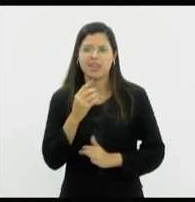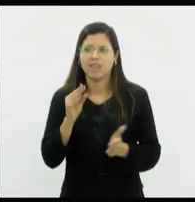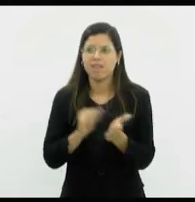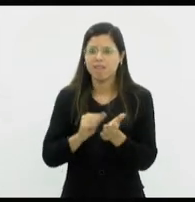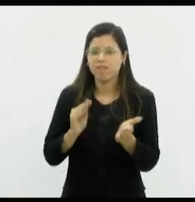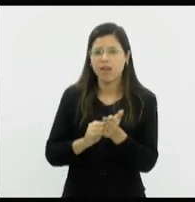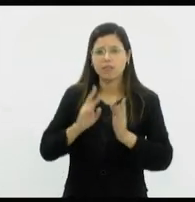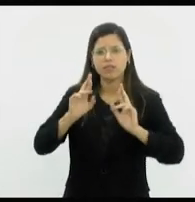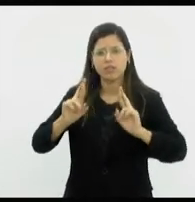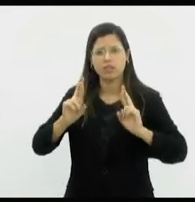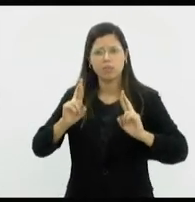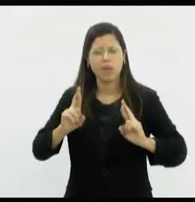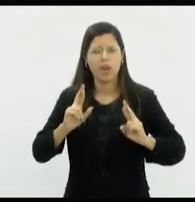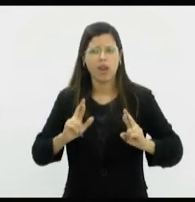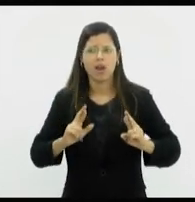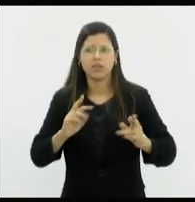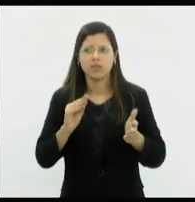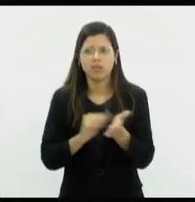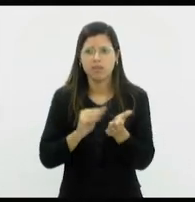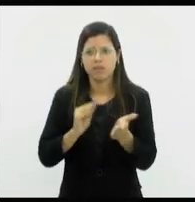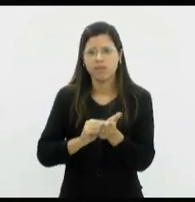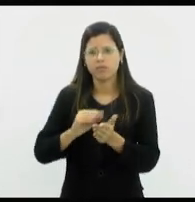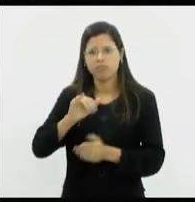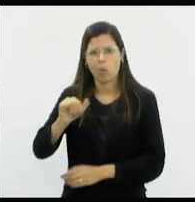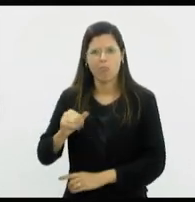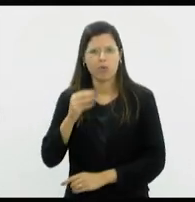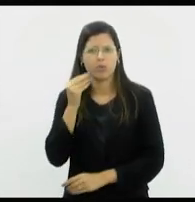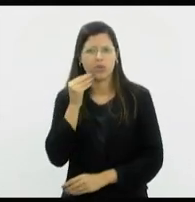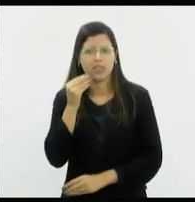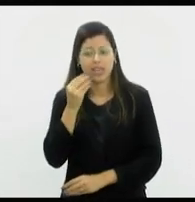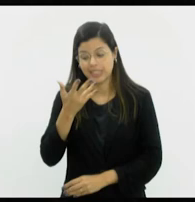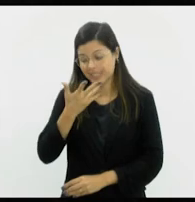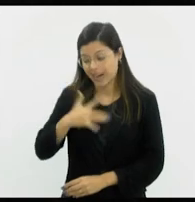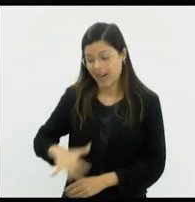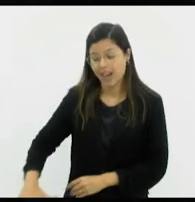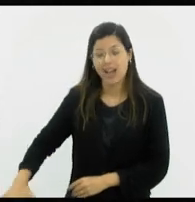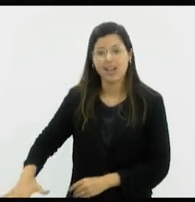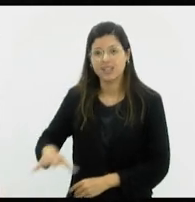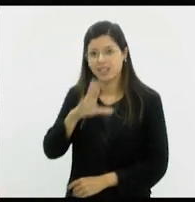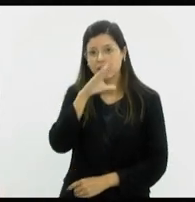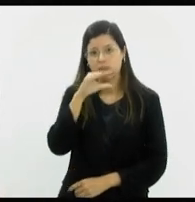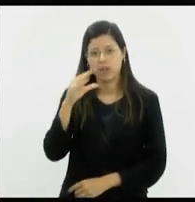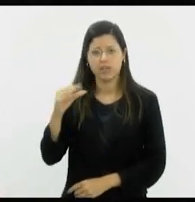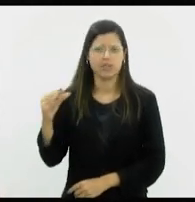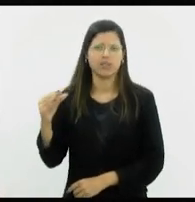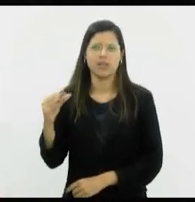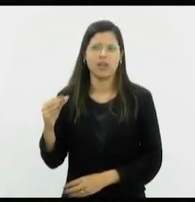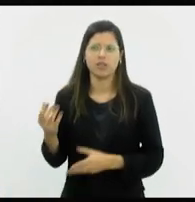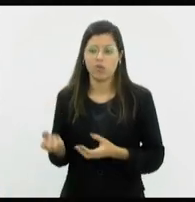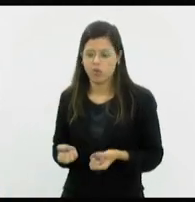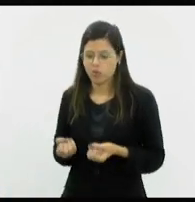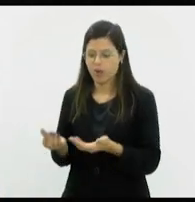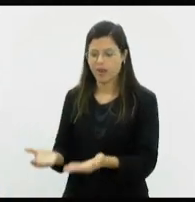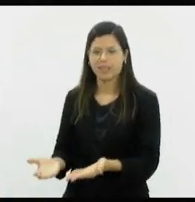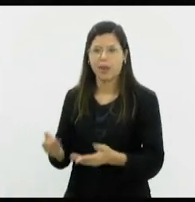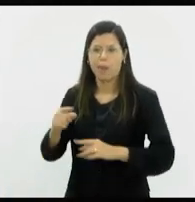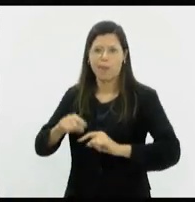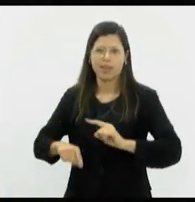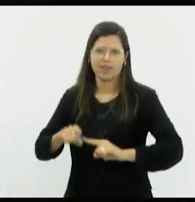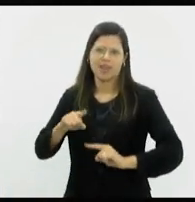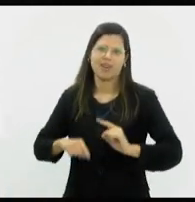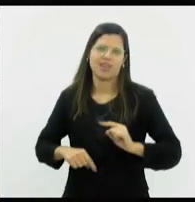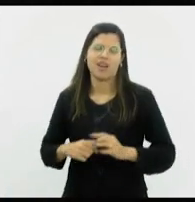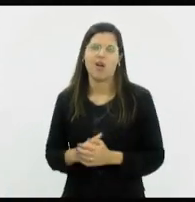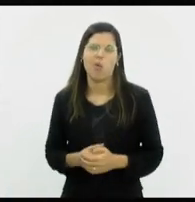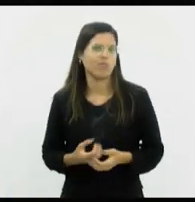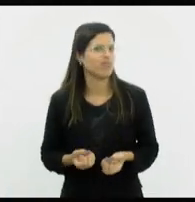pela falta de oportunidade que crianças e adolescentes, quando não recebem o material, quando